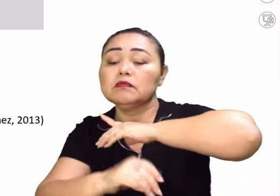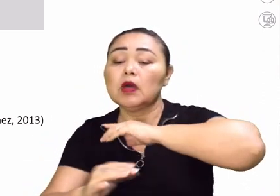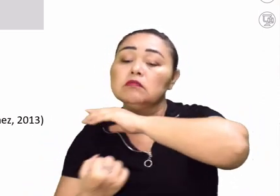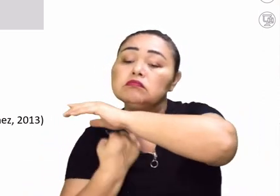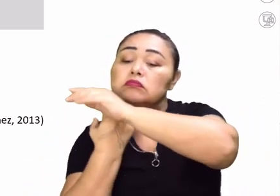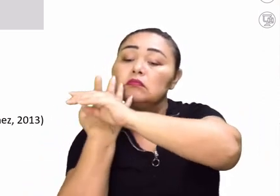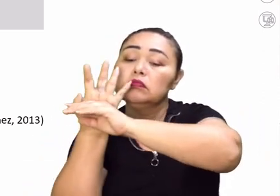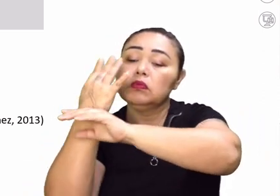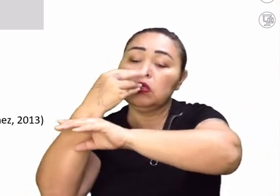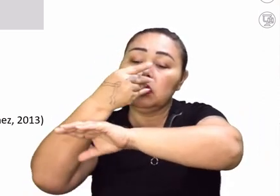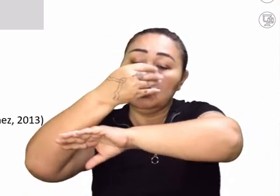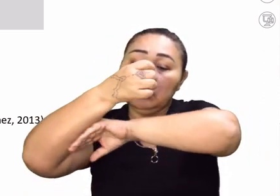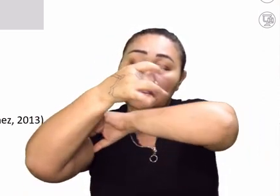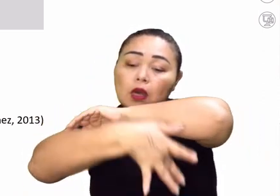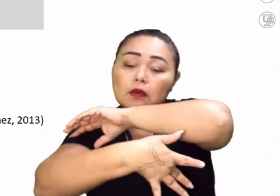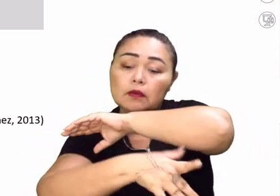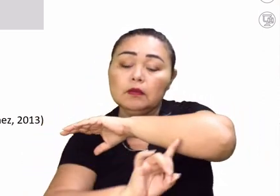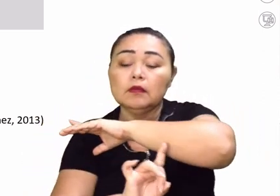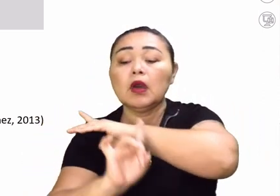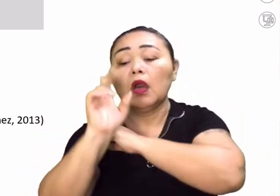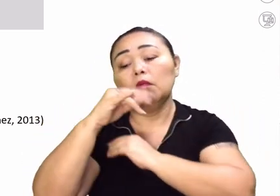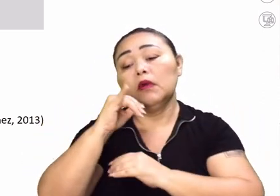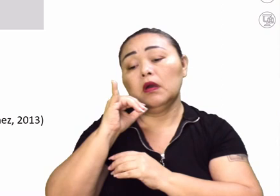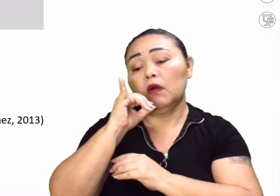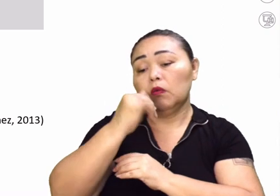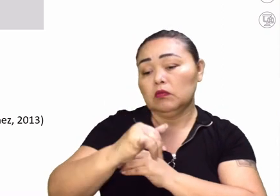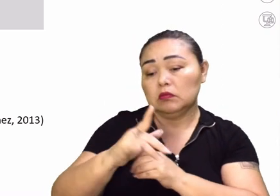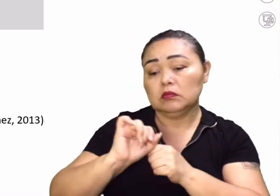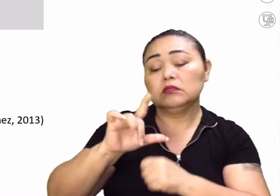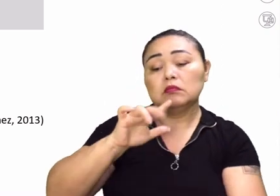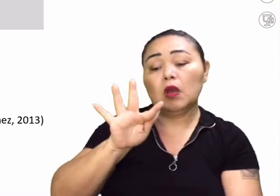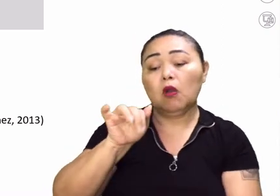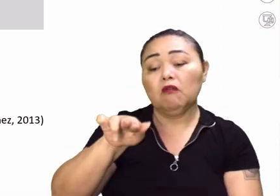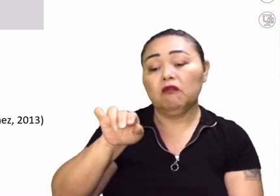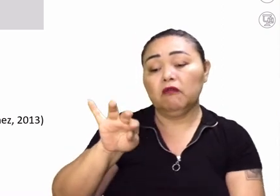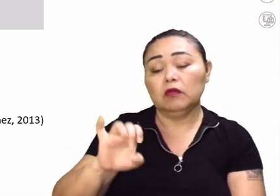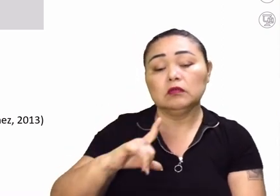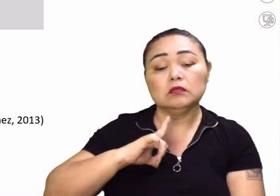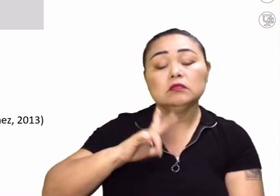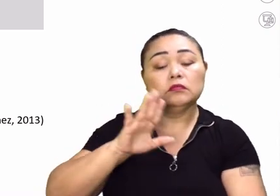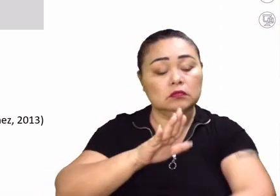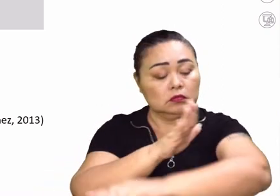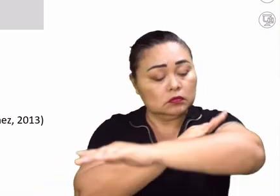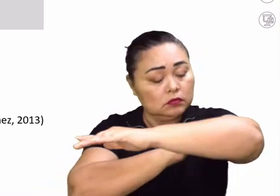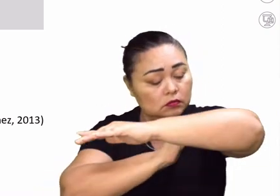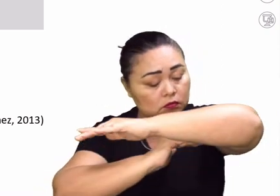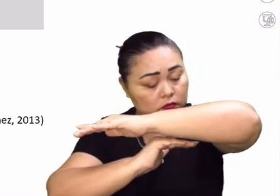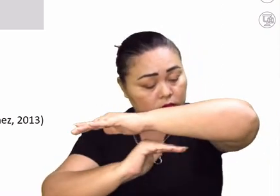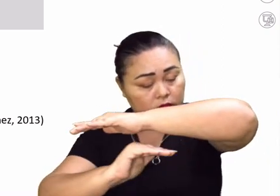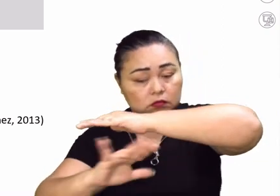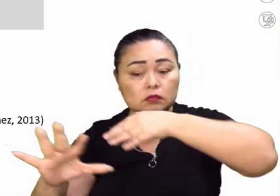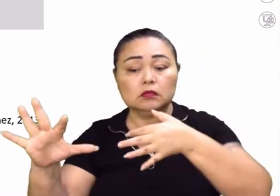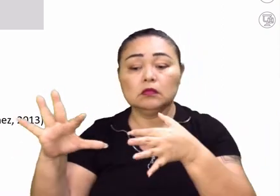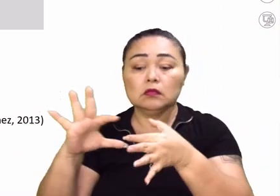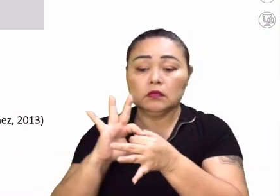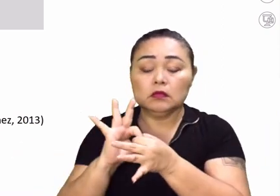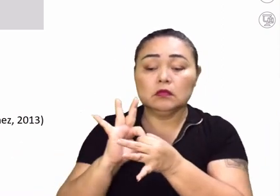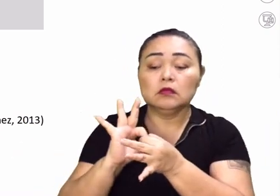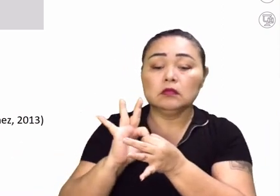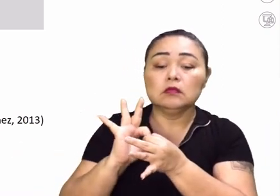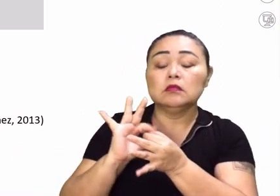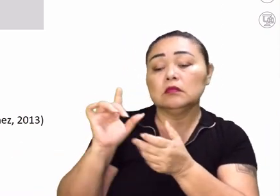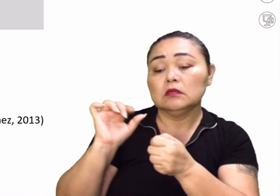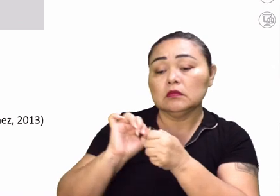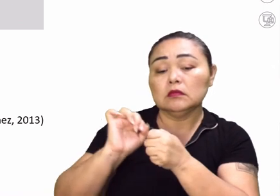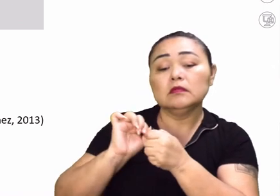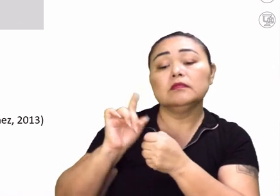fontes de energia muito bem exatamente então bacia sedimentares vai sempre associar o que aos